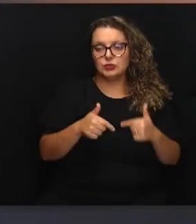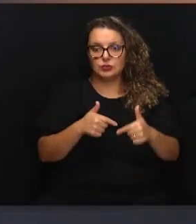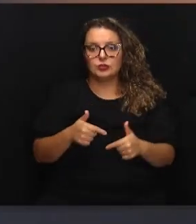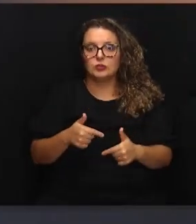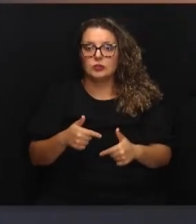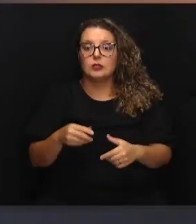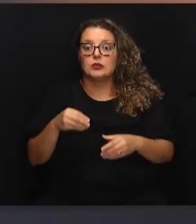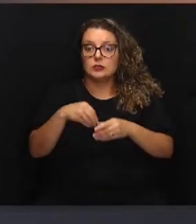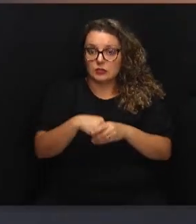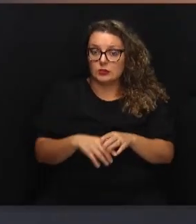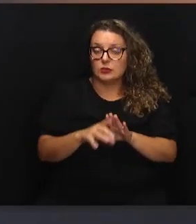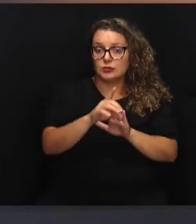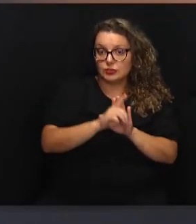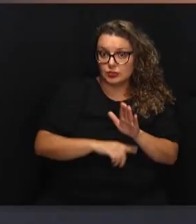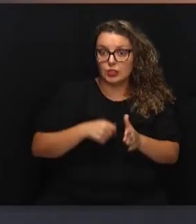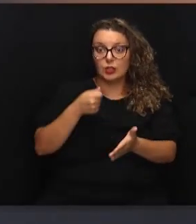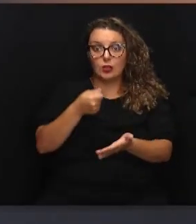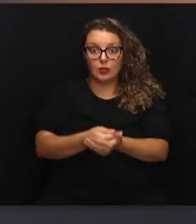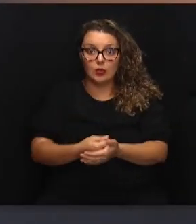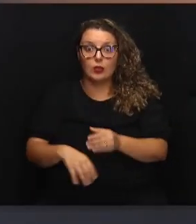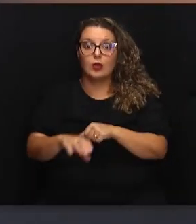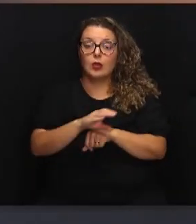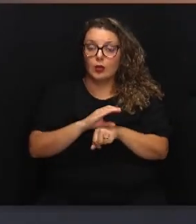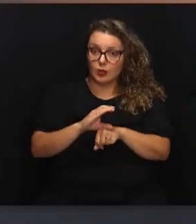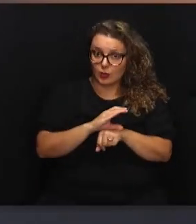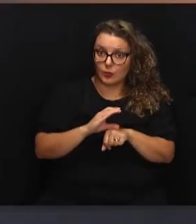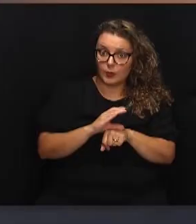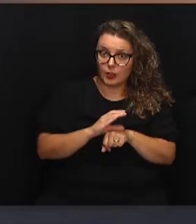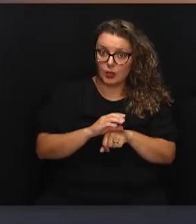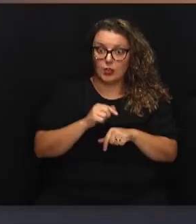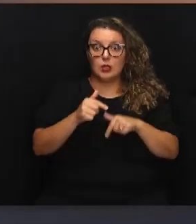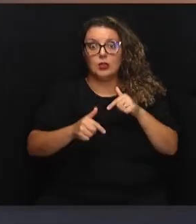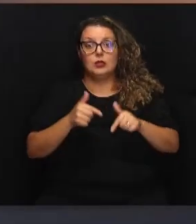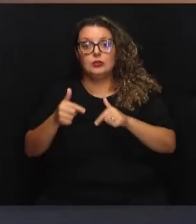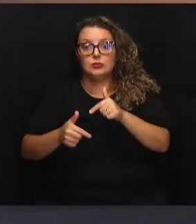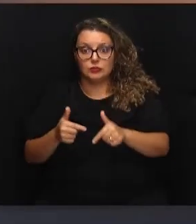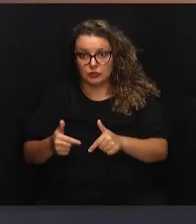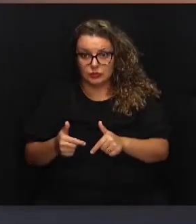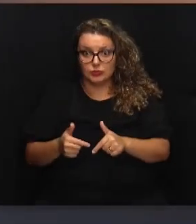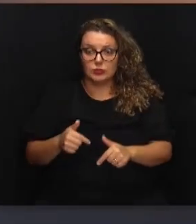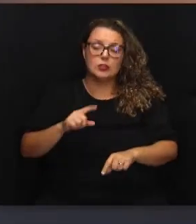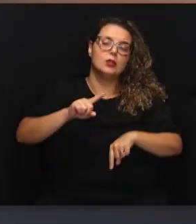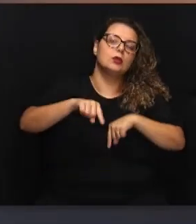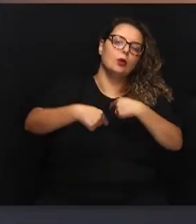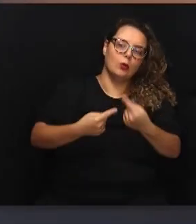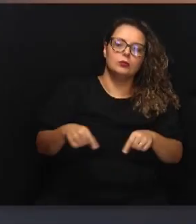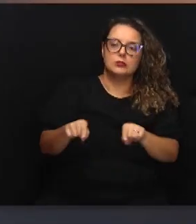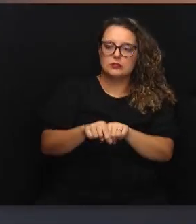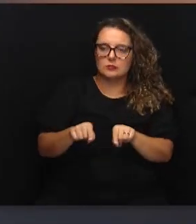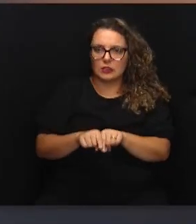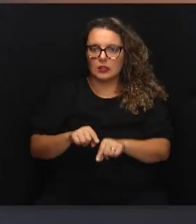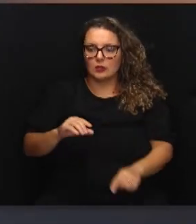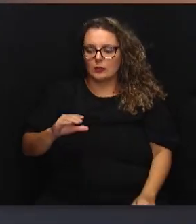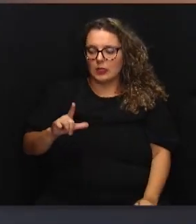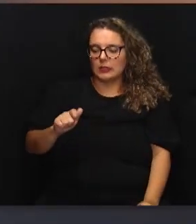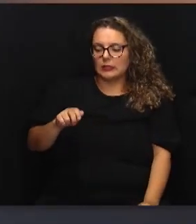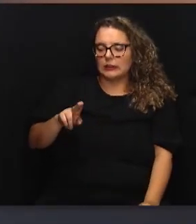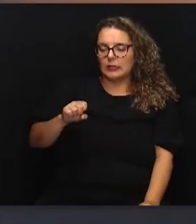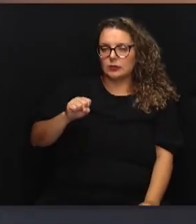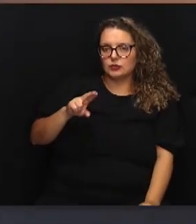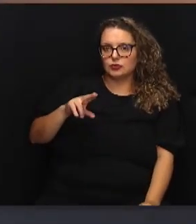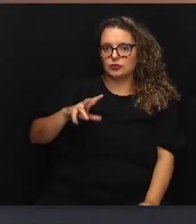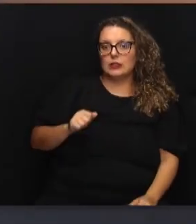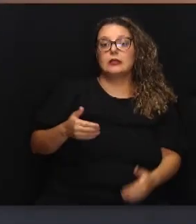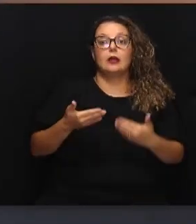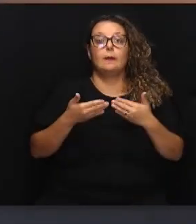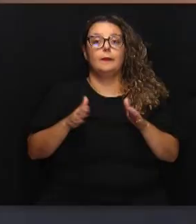previstos os direitos e garantias constitucionais aos trabalhadores, além de outras. Então, é uma cláusula que nós chamamos de cláusula aberta,